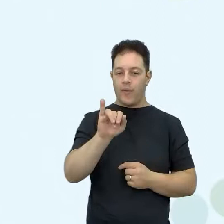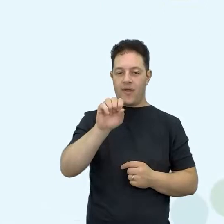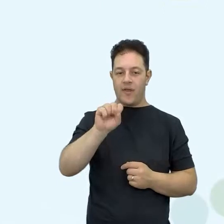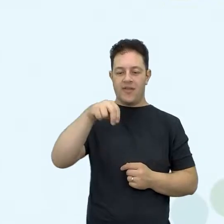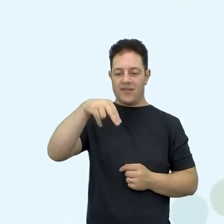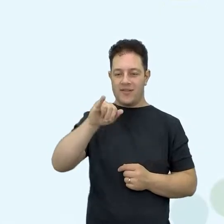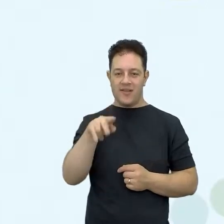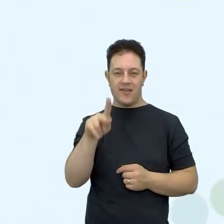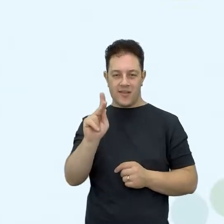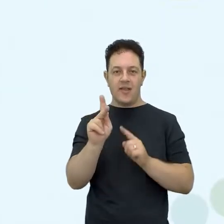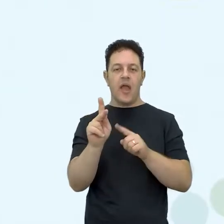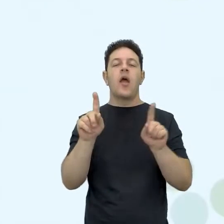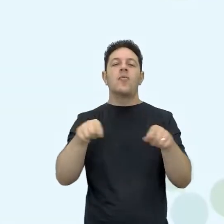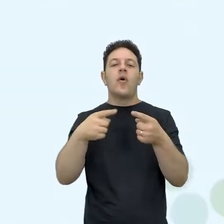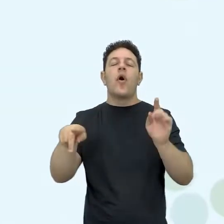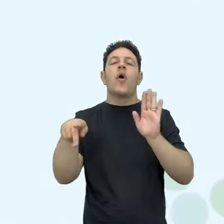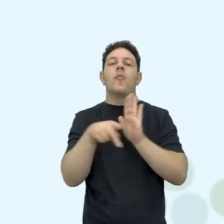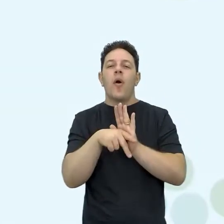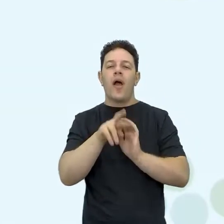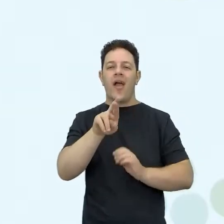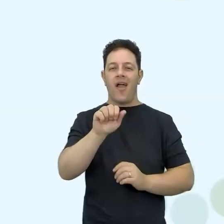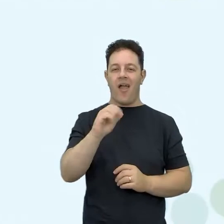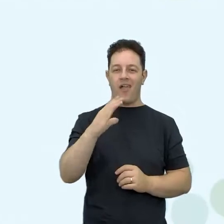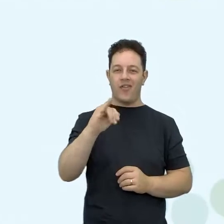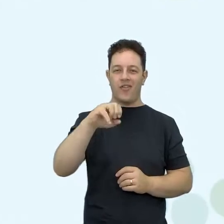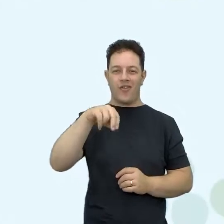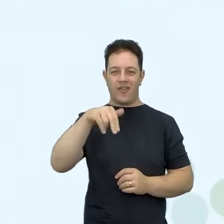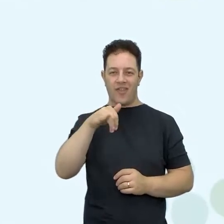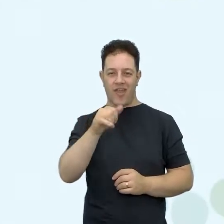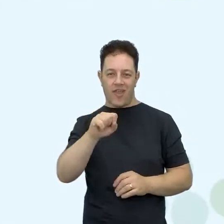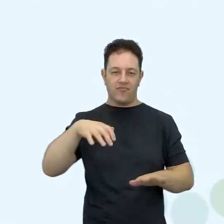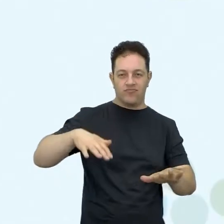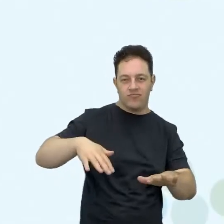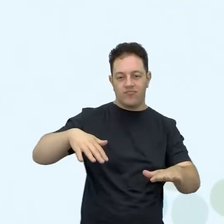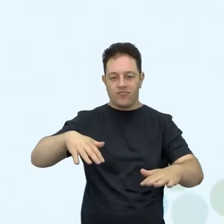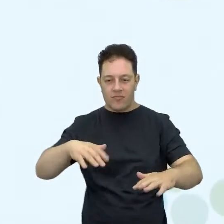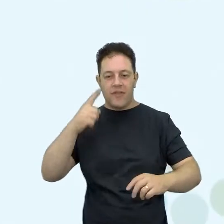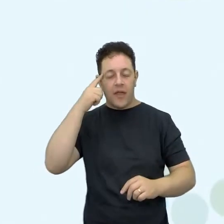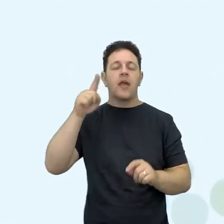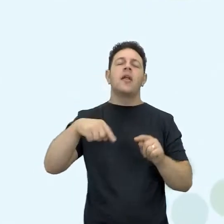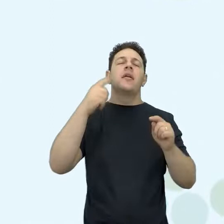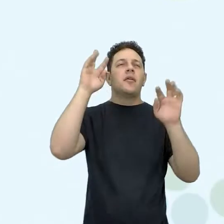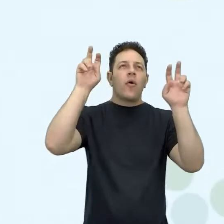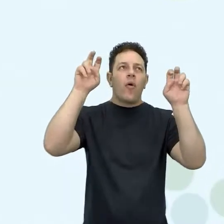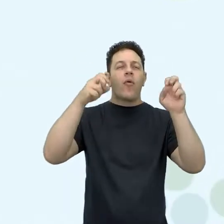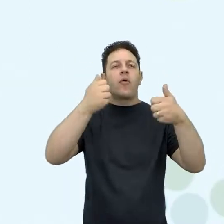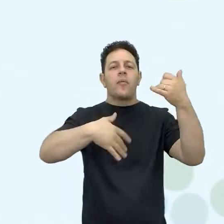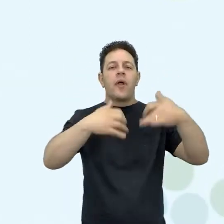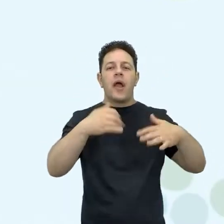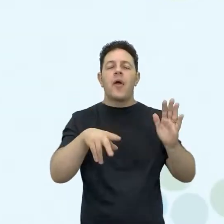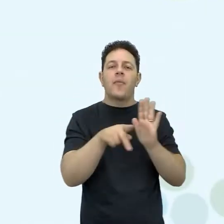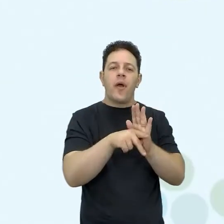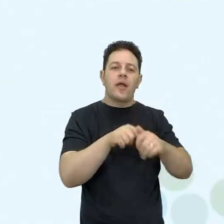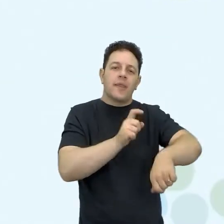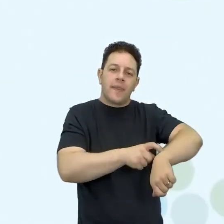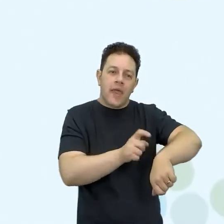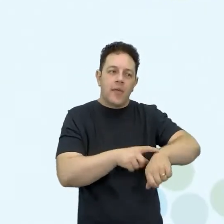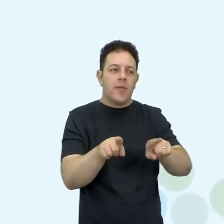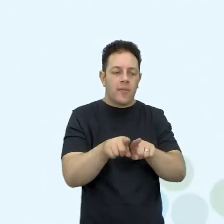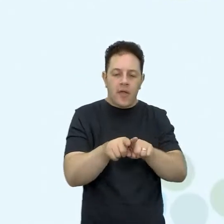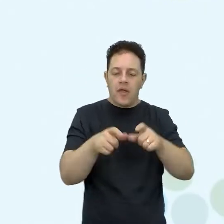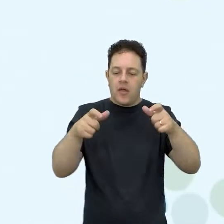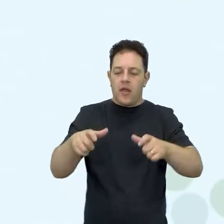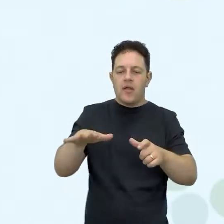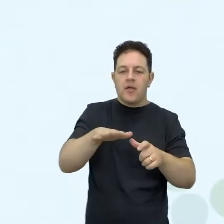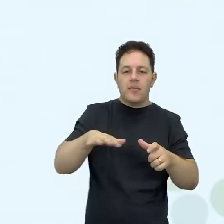Vivão e Vivendo, dos Racionais MCs, relacionando-a com tempo, espaço e sujeitos